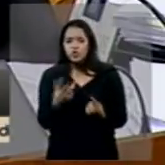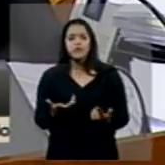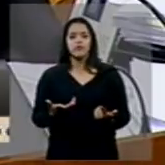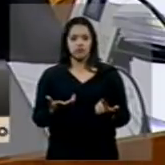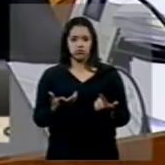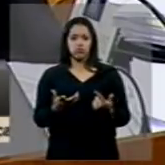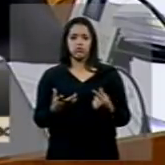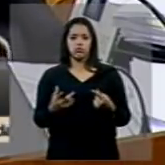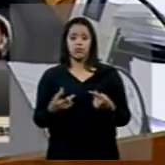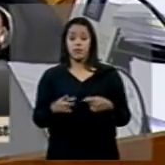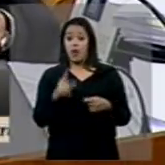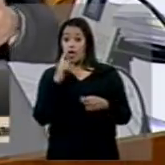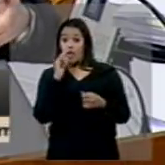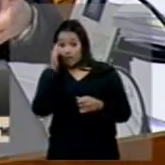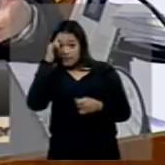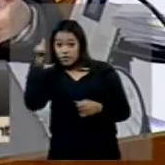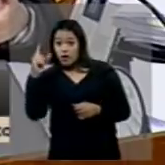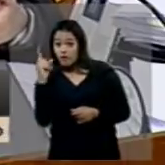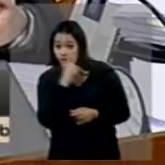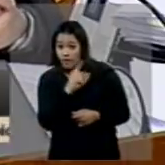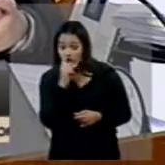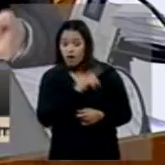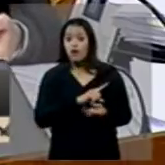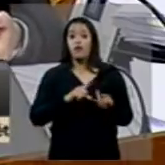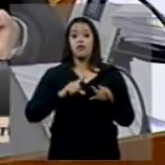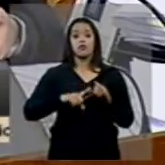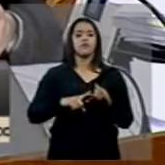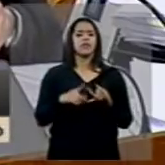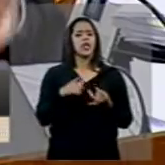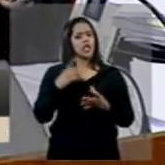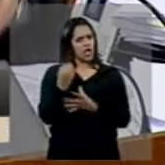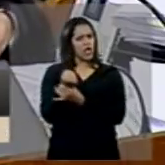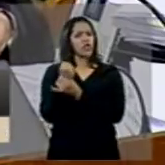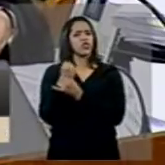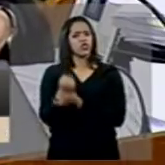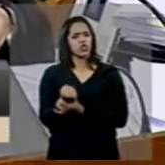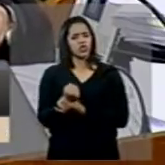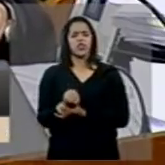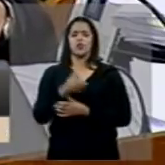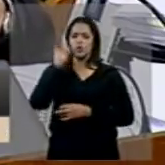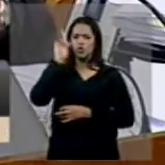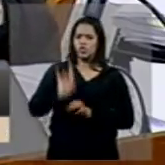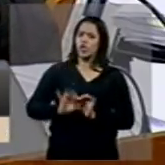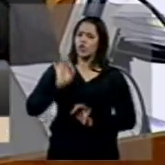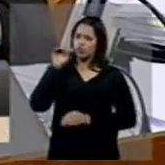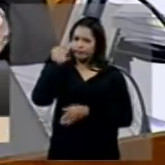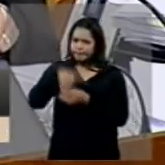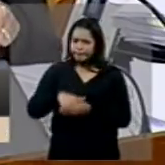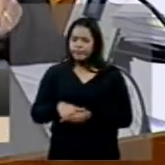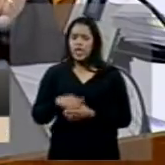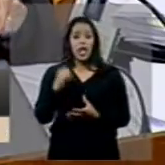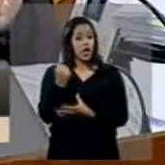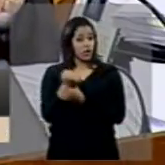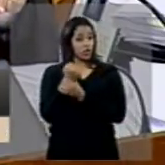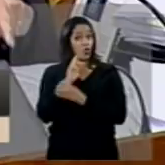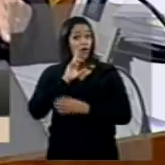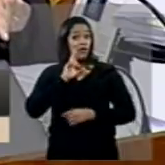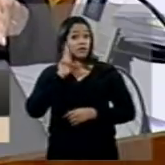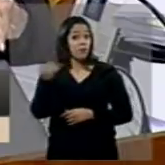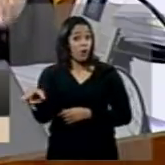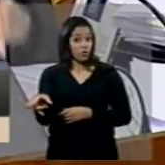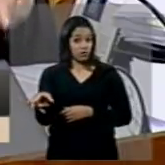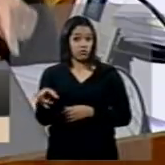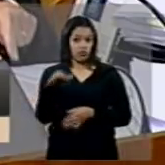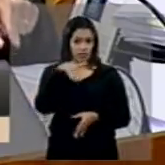constitucional: evitar fraudes, garantir a legitimidade eleitoral, como vem garantindo, garantir que o resultado das